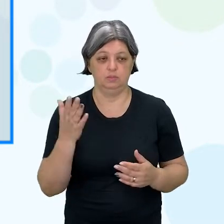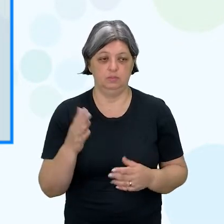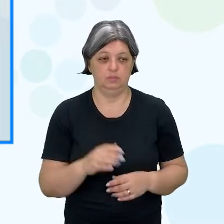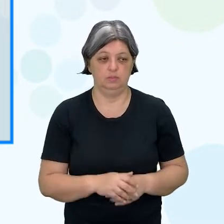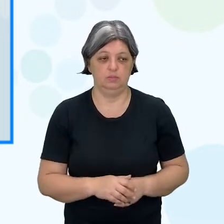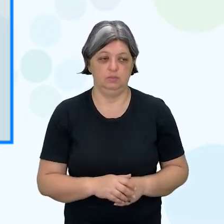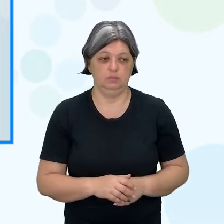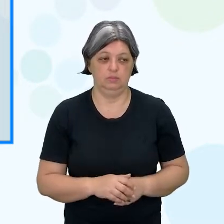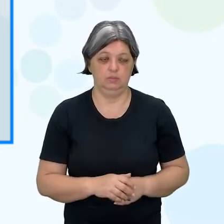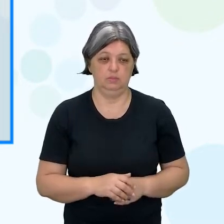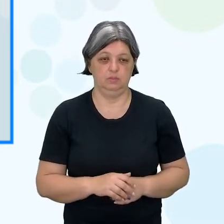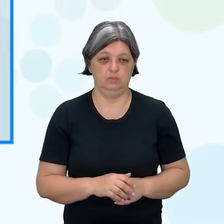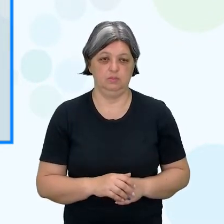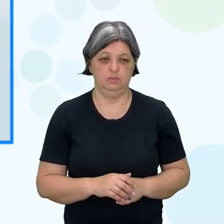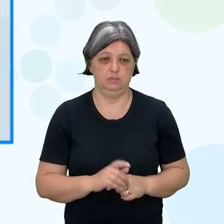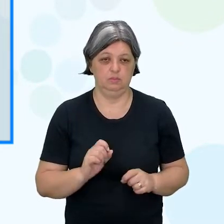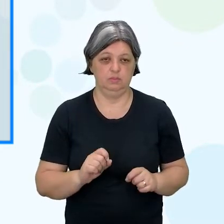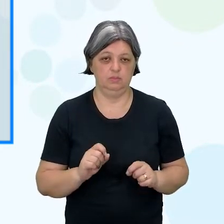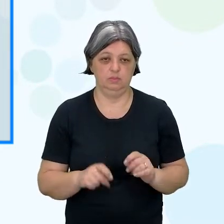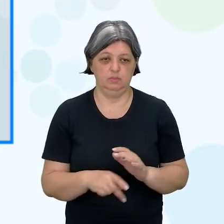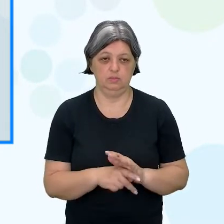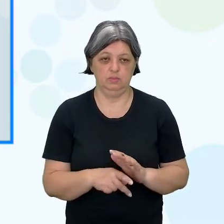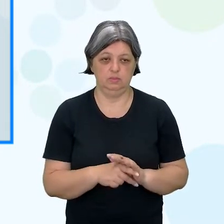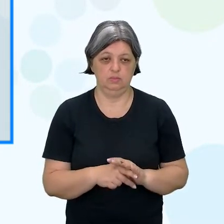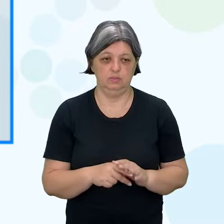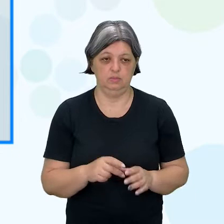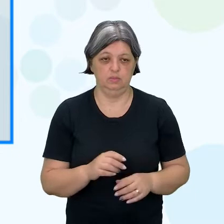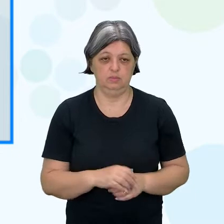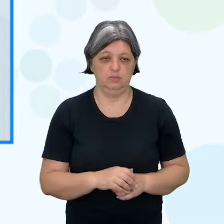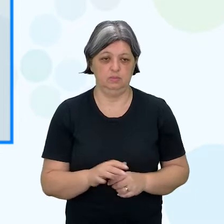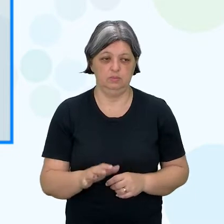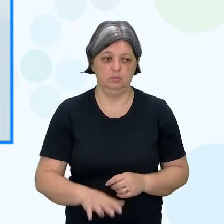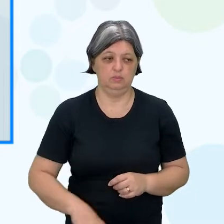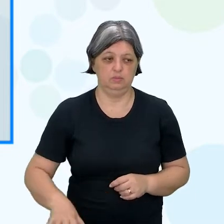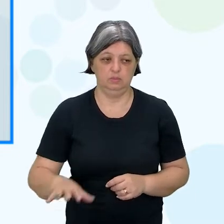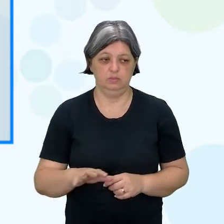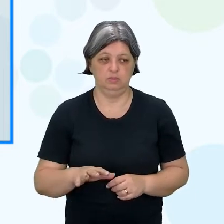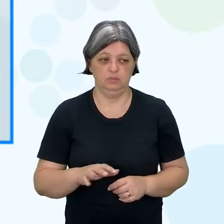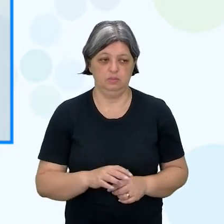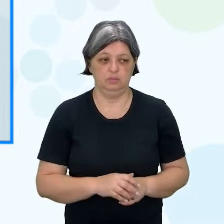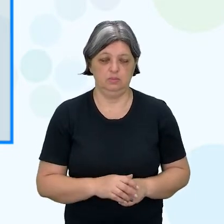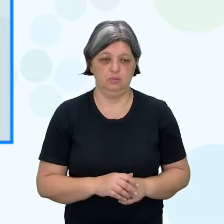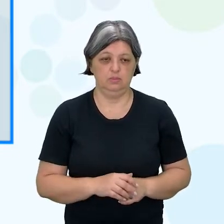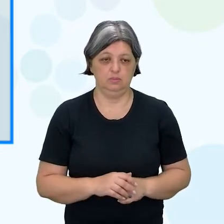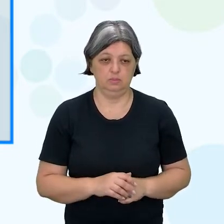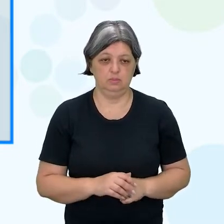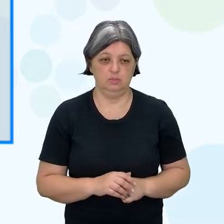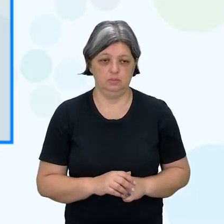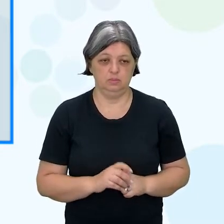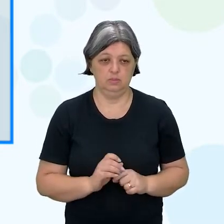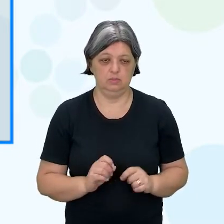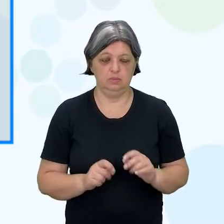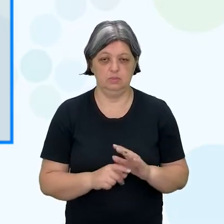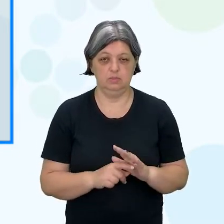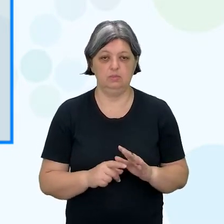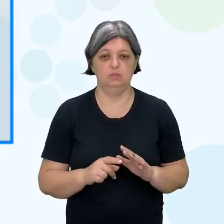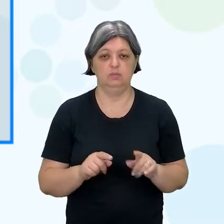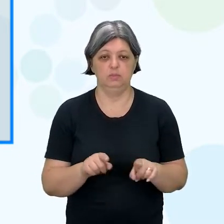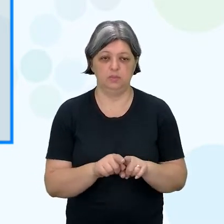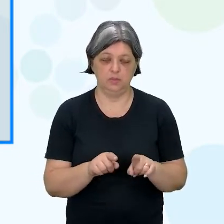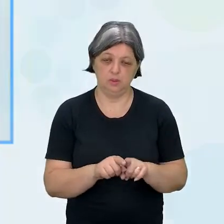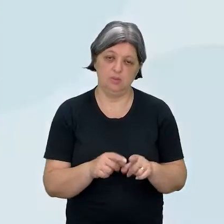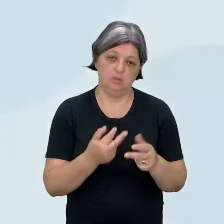também a comunidade secundária ela se estabelece em ambientes que sofreram algum tipo de perturbação, ou por